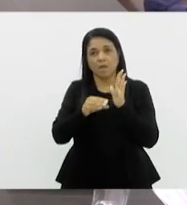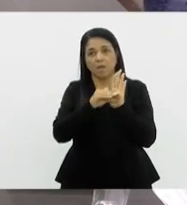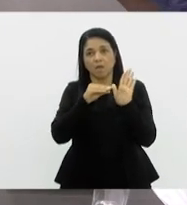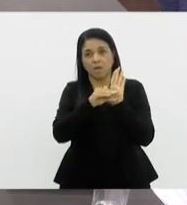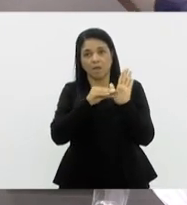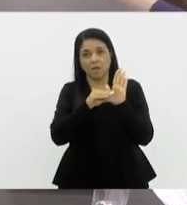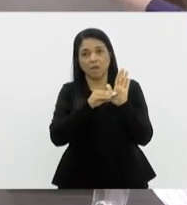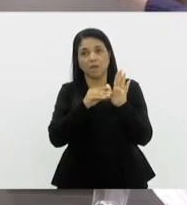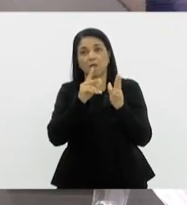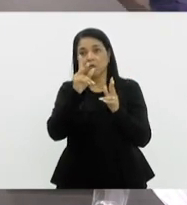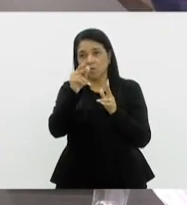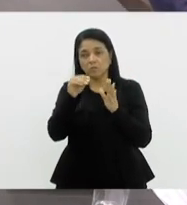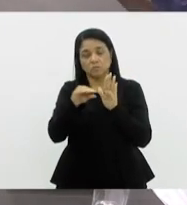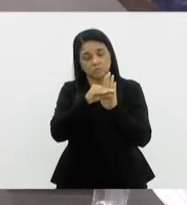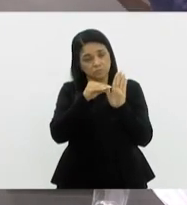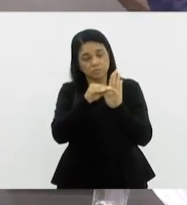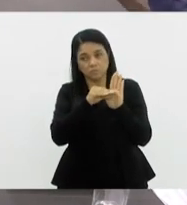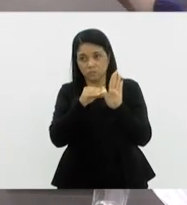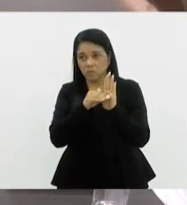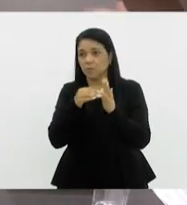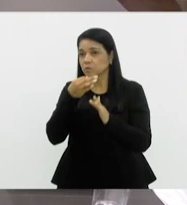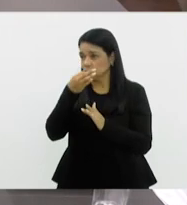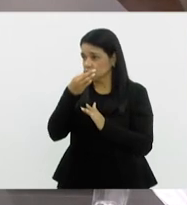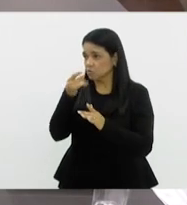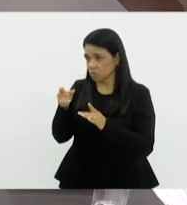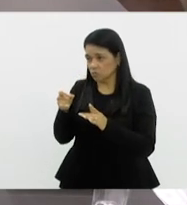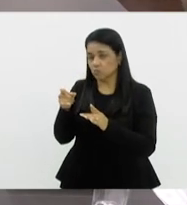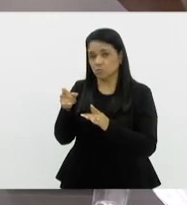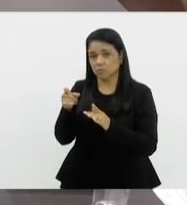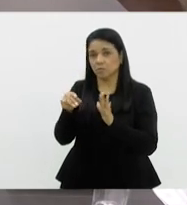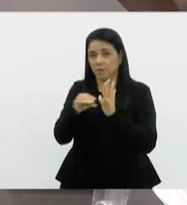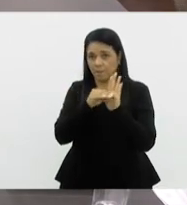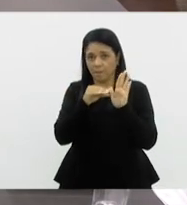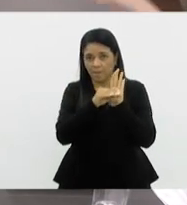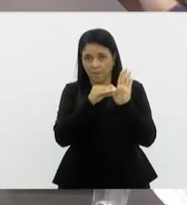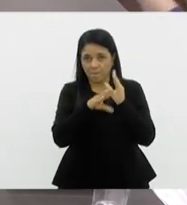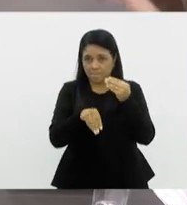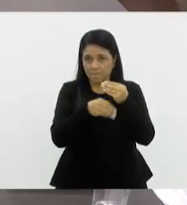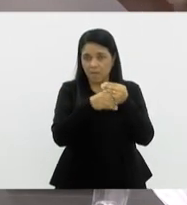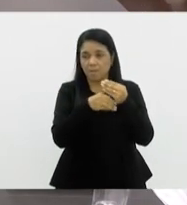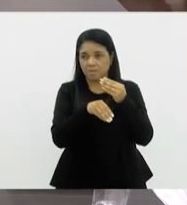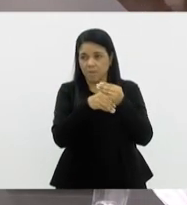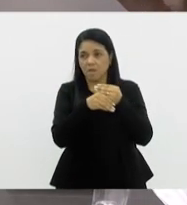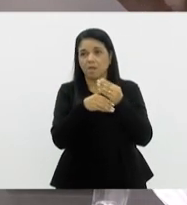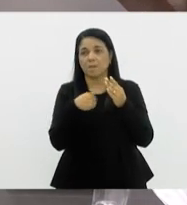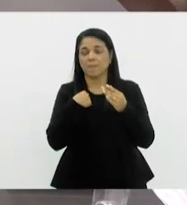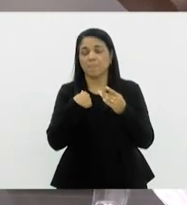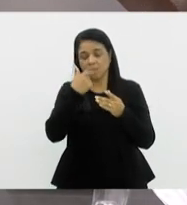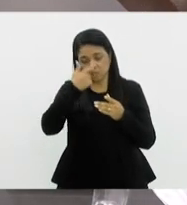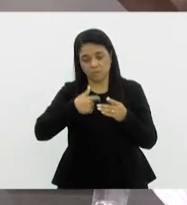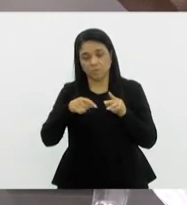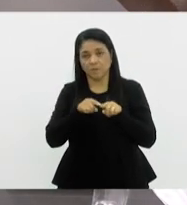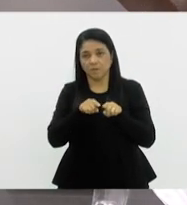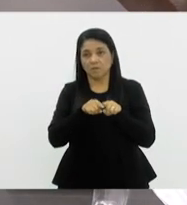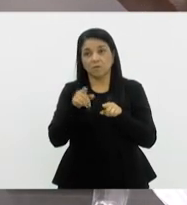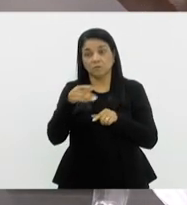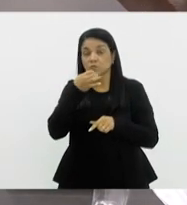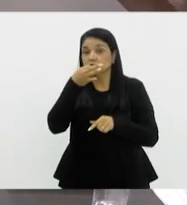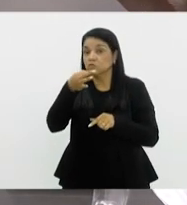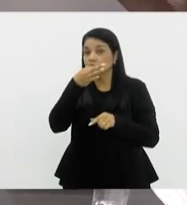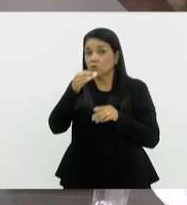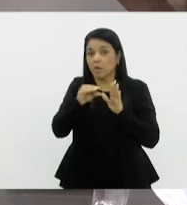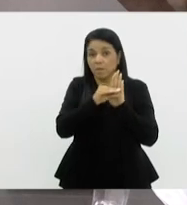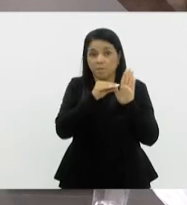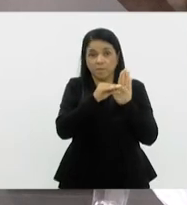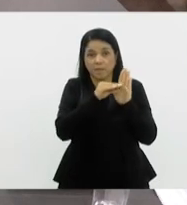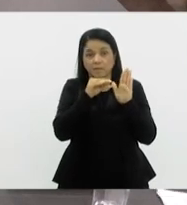a sua sim, sugestão isso. Da se vossa, se Vossa Excelência, poderá deputado, sim, deputado eu também me fiz. Como Vossa Excelência sugeriu as emendas de